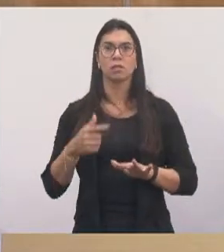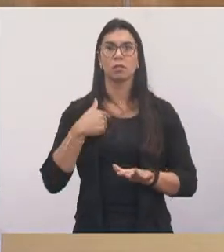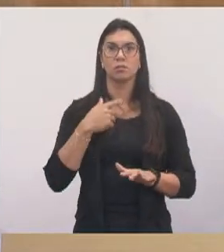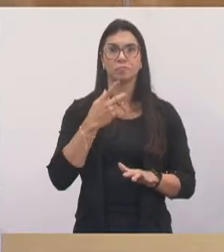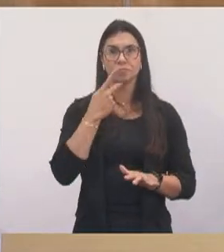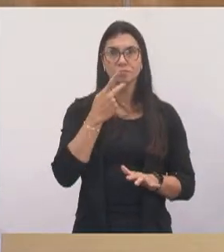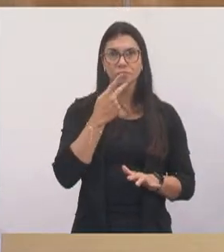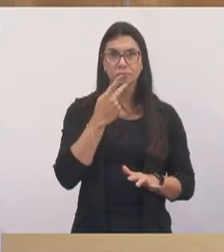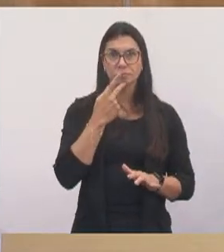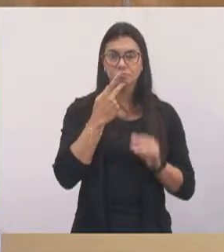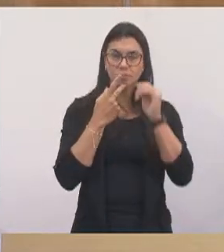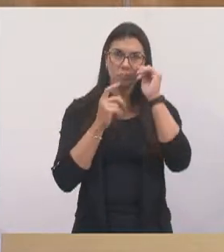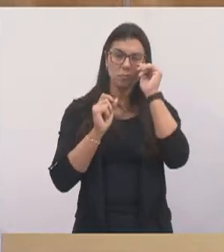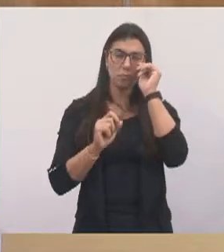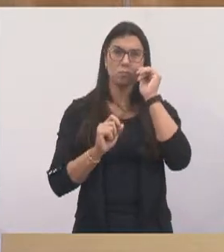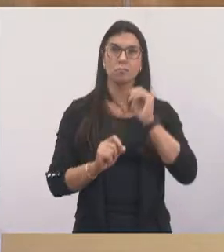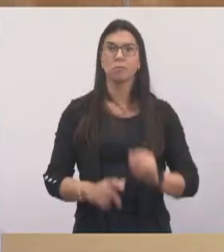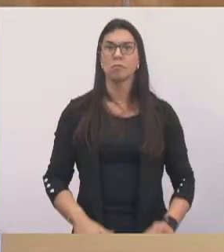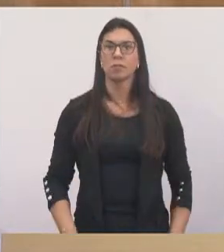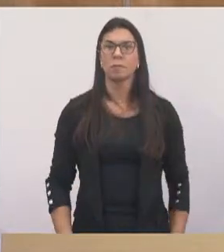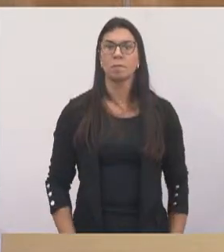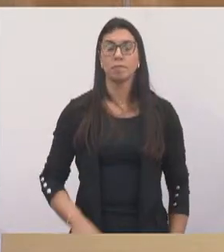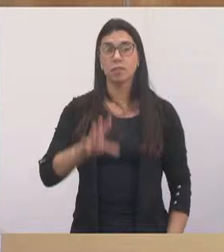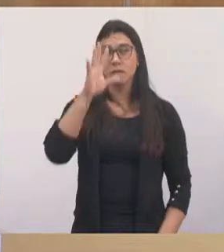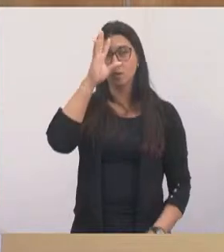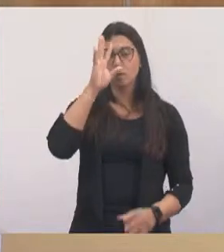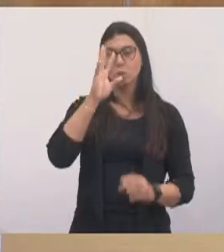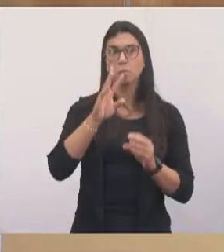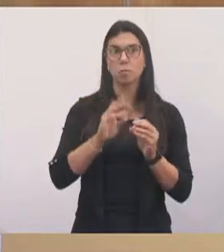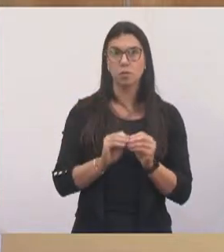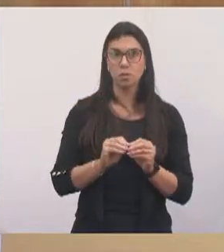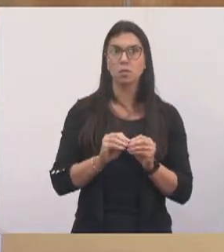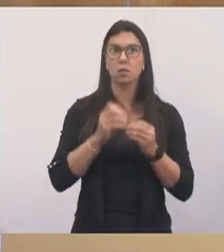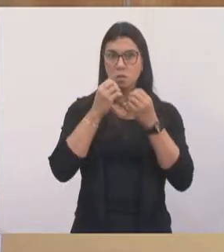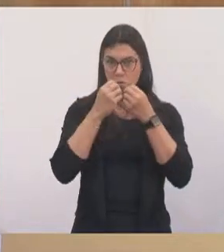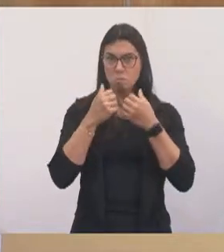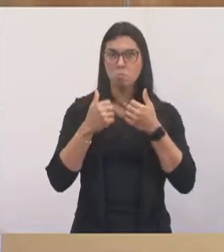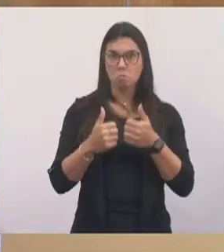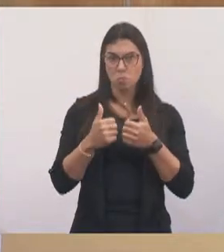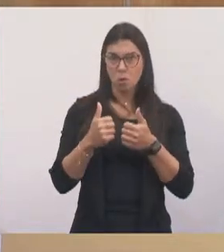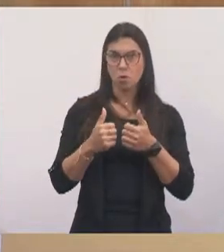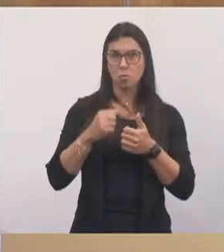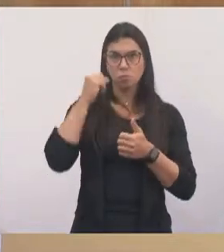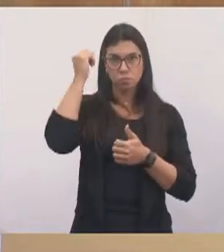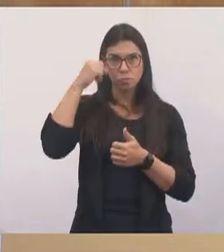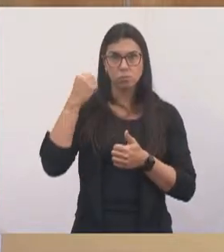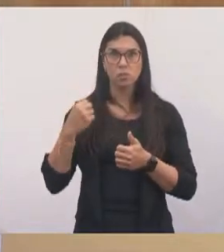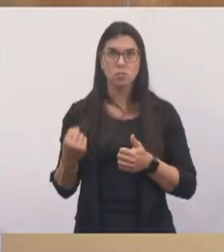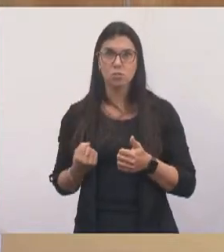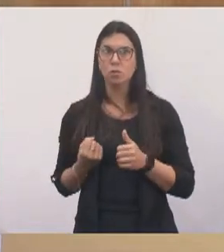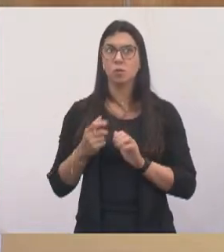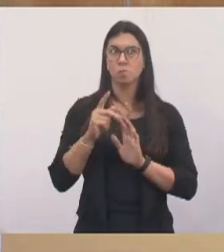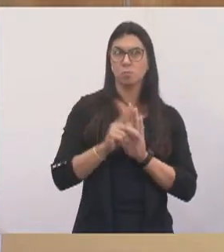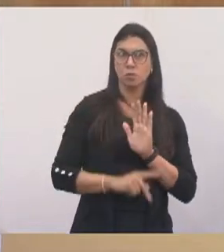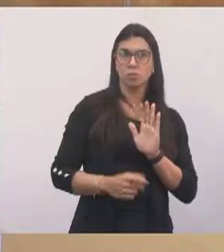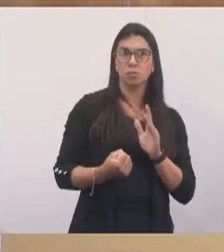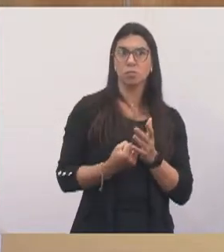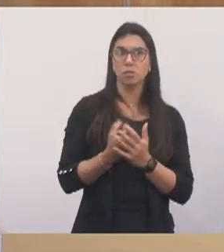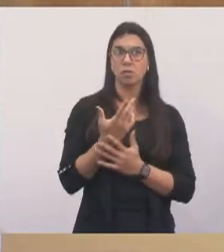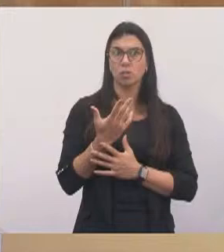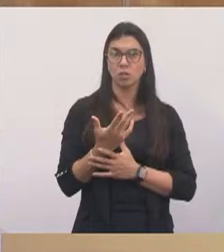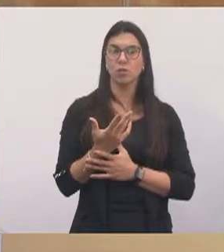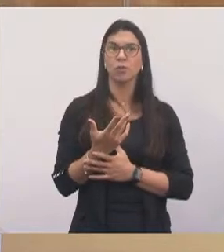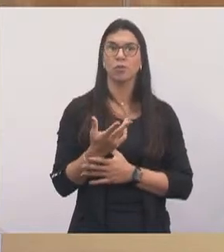mais uma desfolhada ali. Entendi muito bem a intenção da vereadora de ter